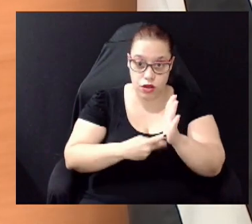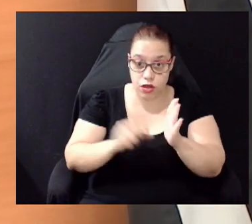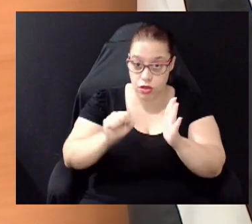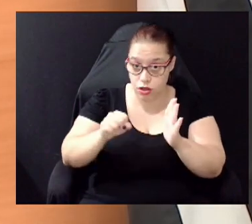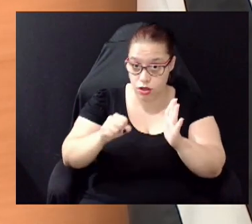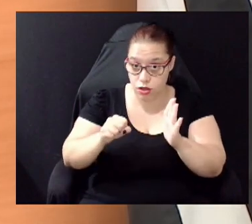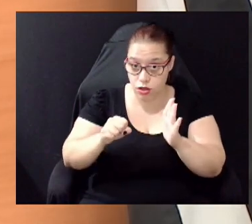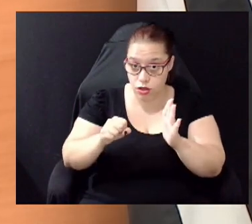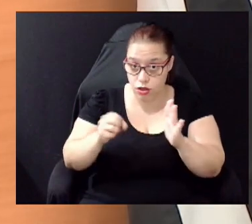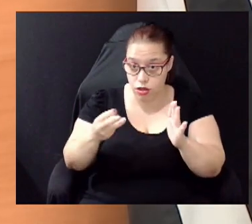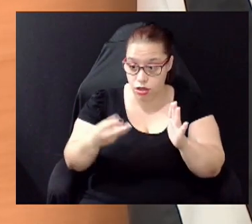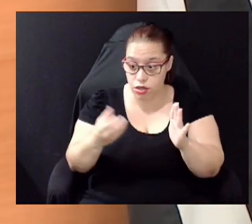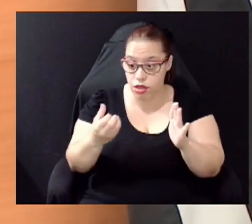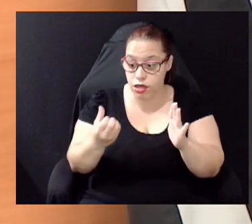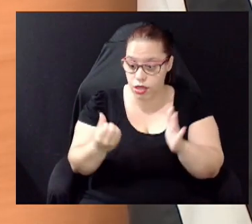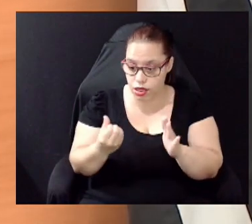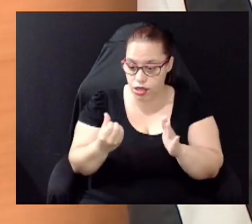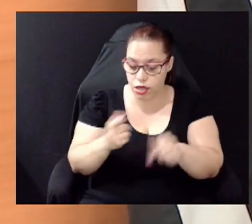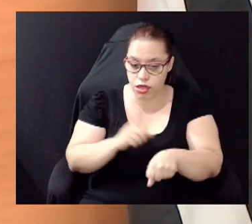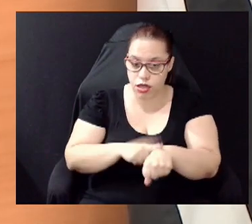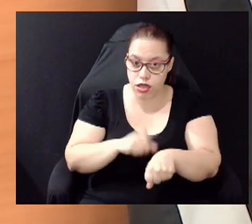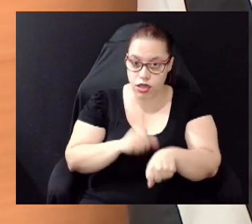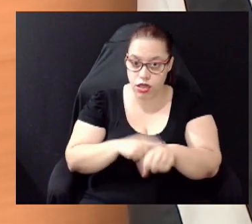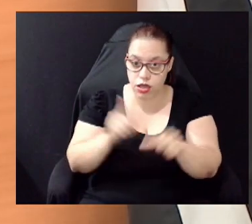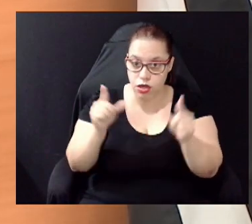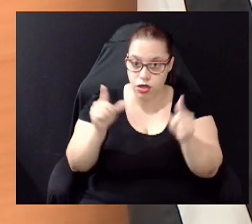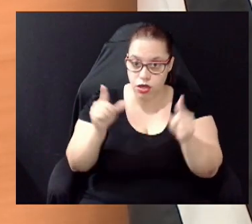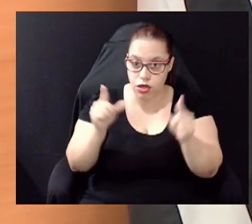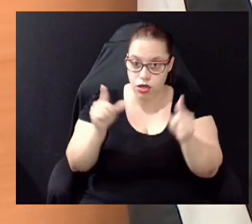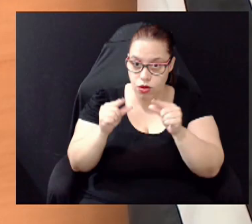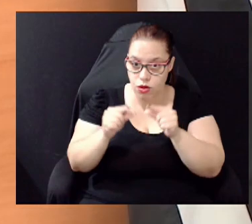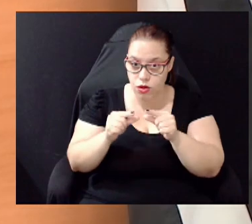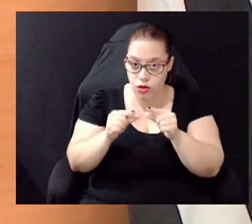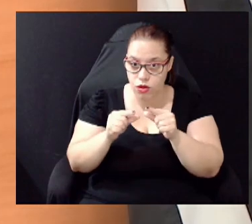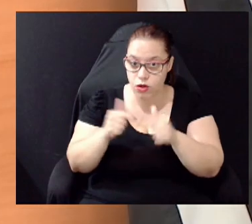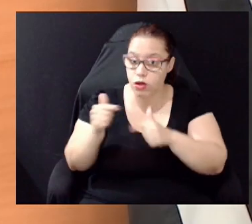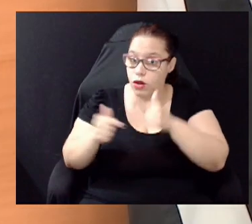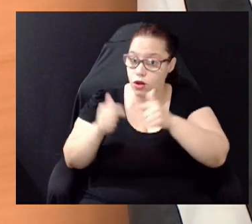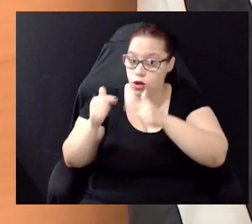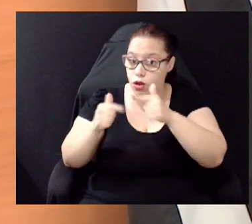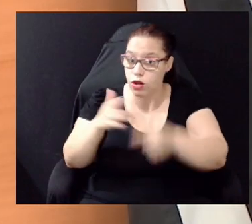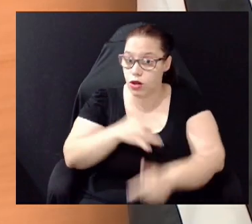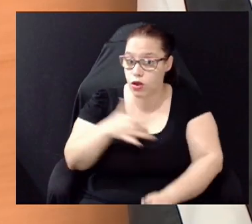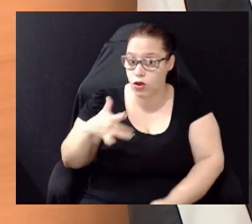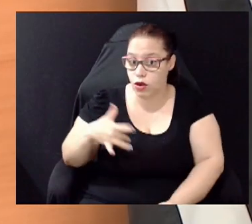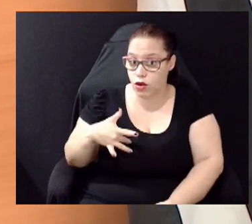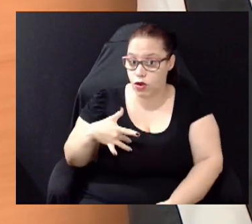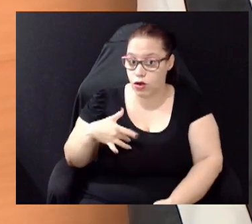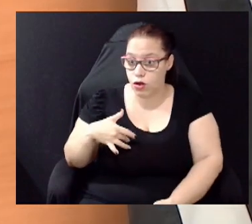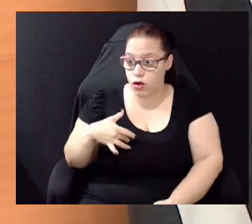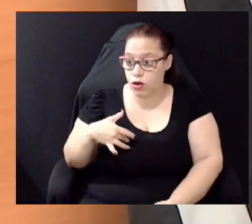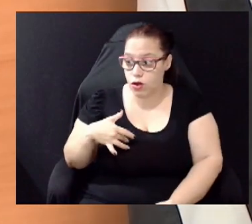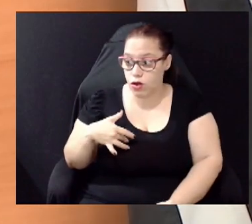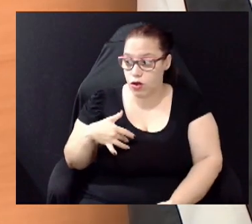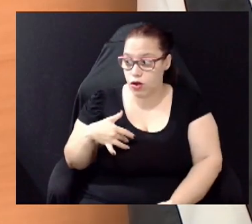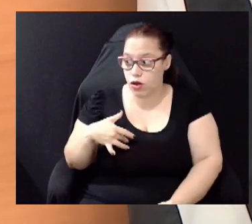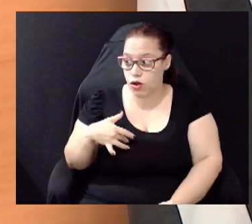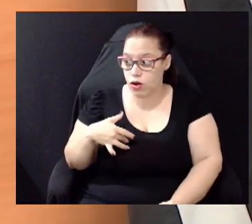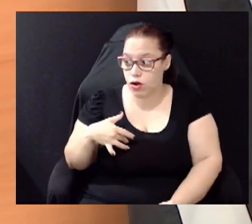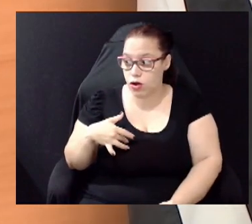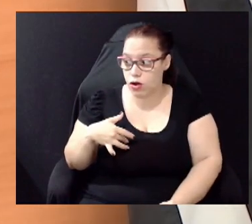36 horas. Isso foi para diminuir a carga horária sobre os trabalhadores da saúde, que é muito sufocante. E o que